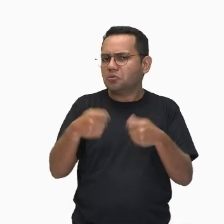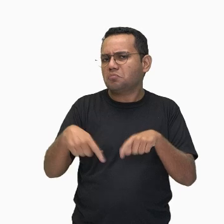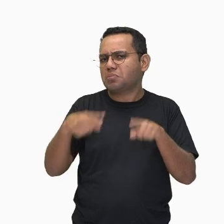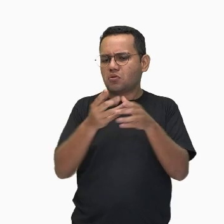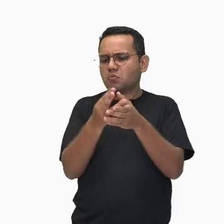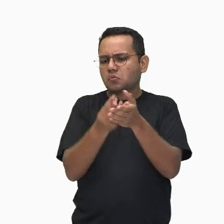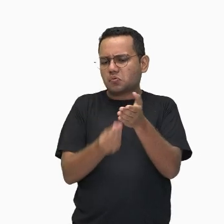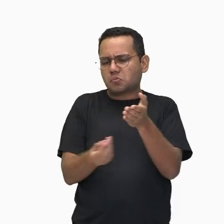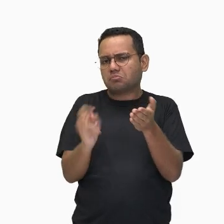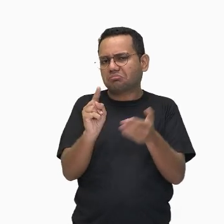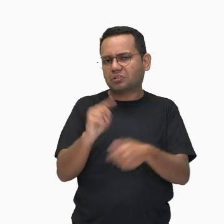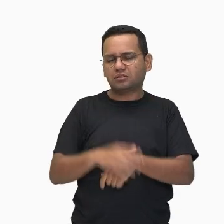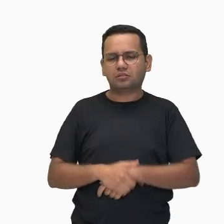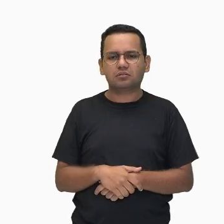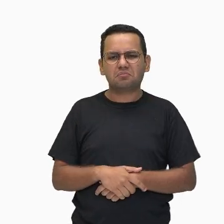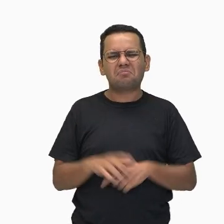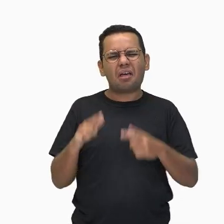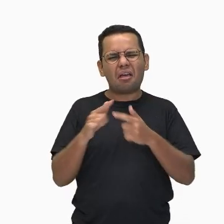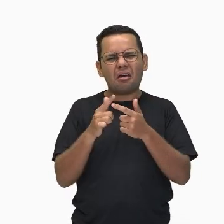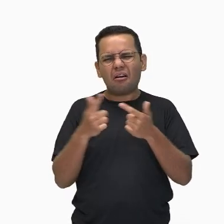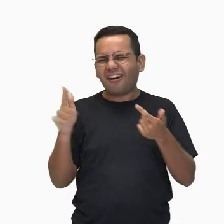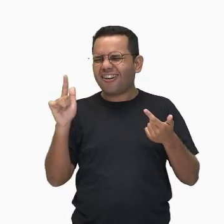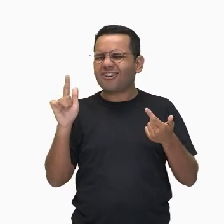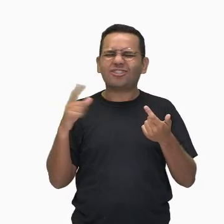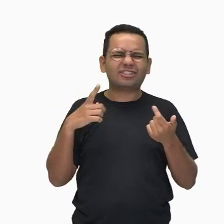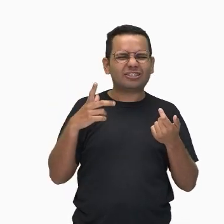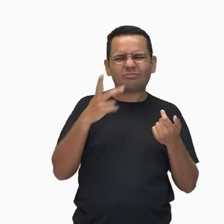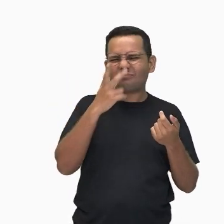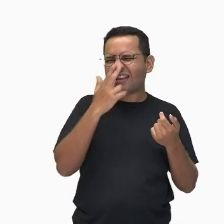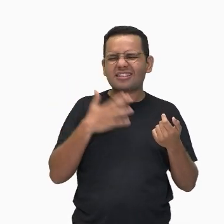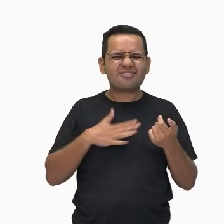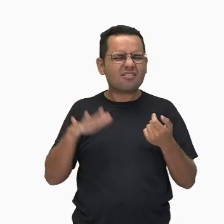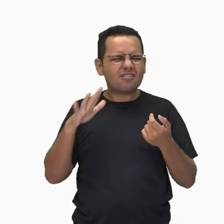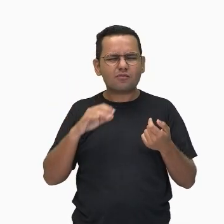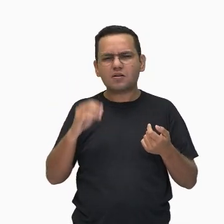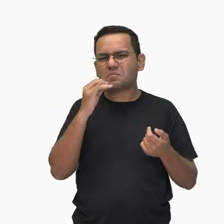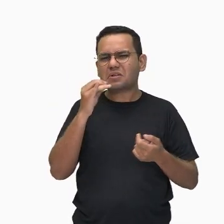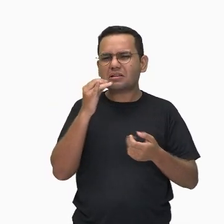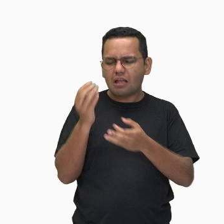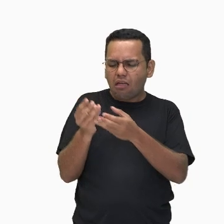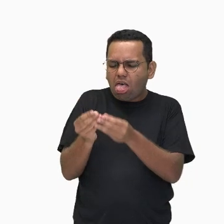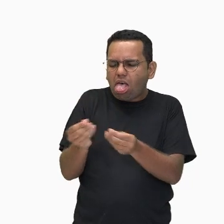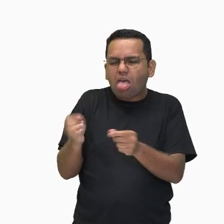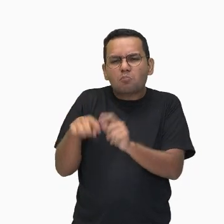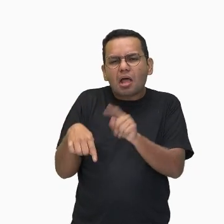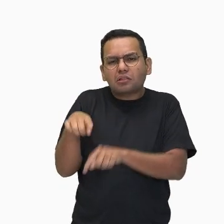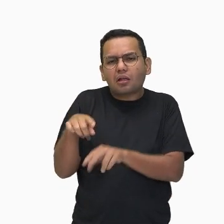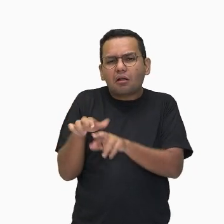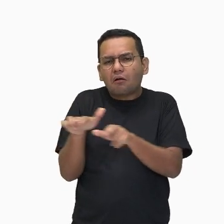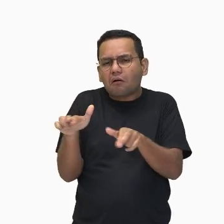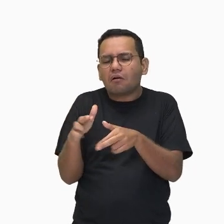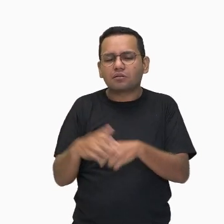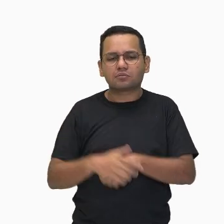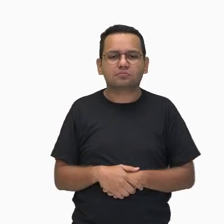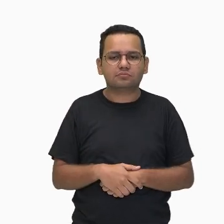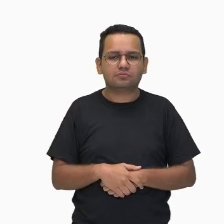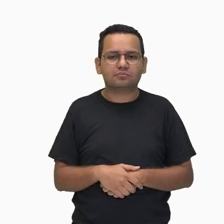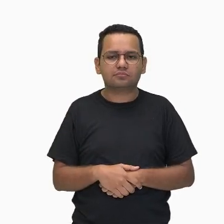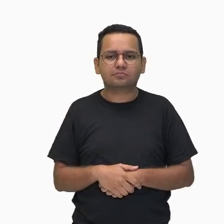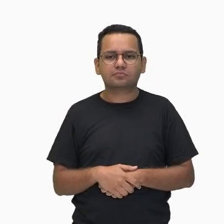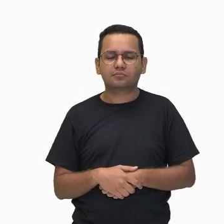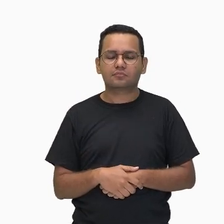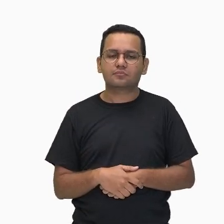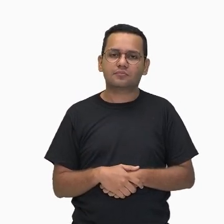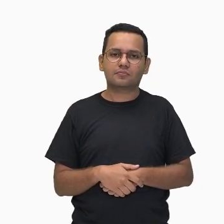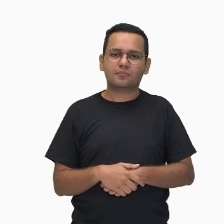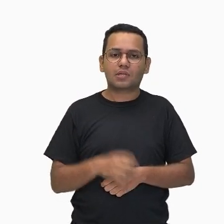gente que se incomoda ali com um pedacinho da beterraba, eu vou filtrar que é para ficar mais gostoso, tá bom? Não é todo mundo que gosta de suco de beterraba não,